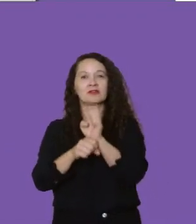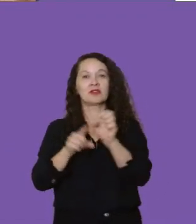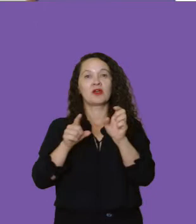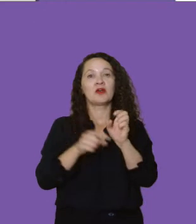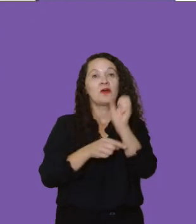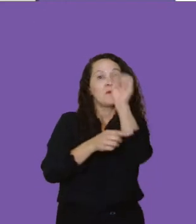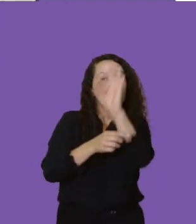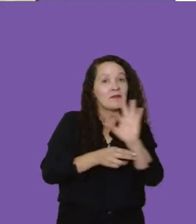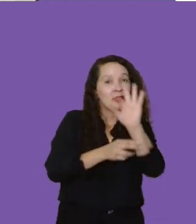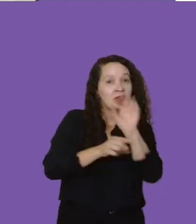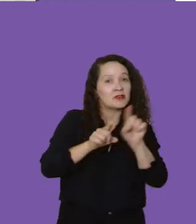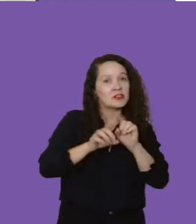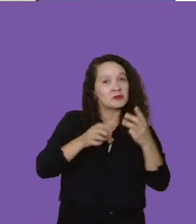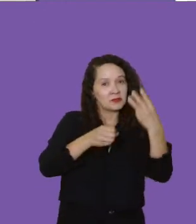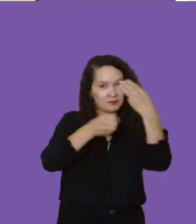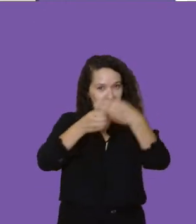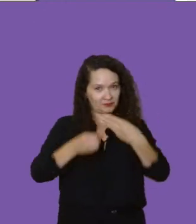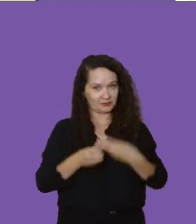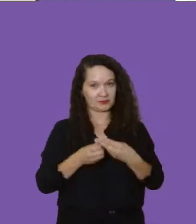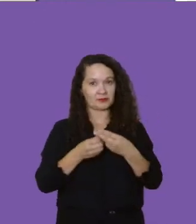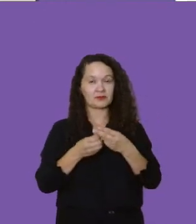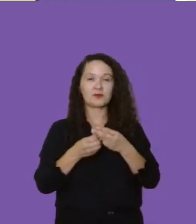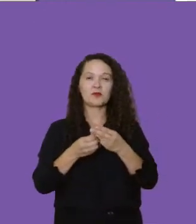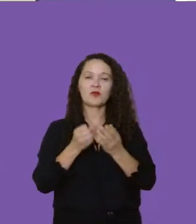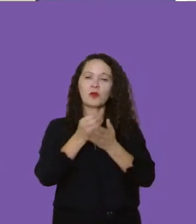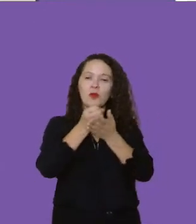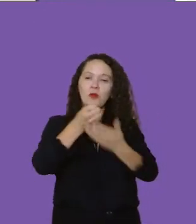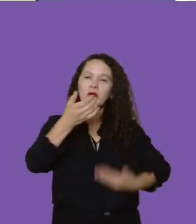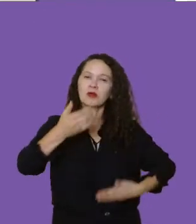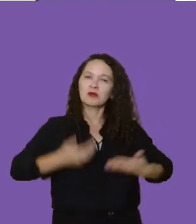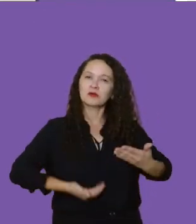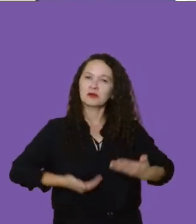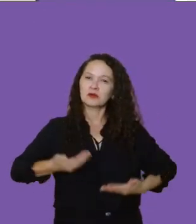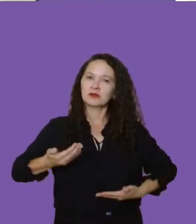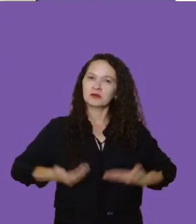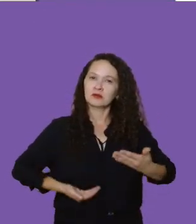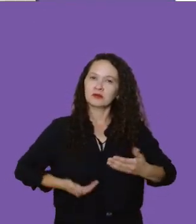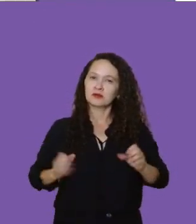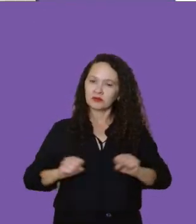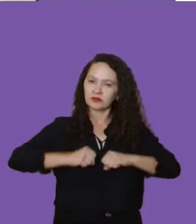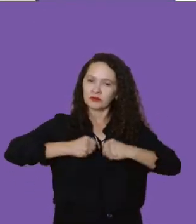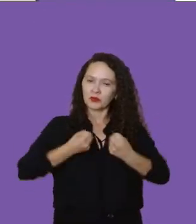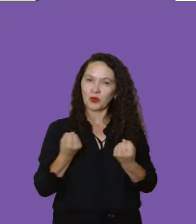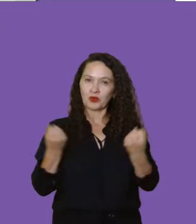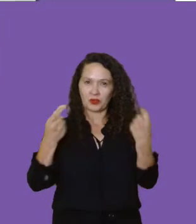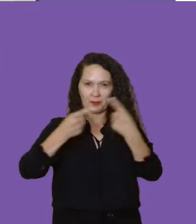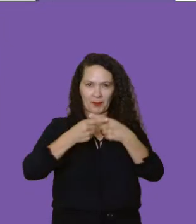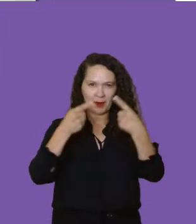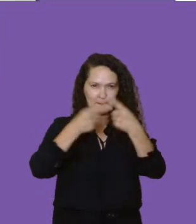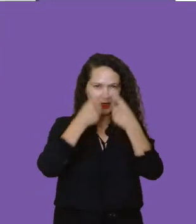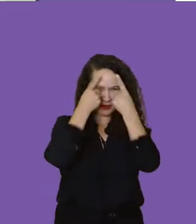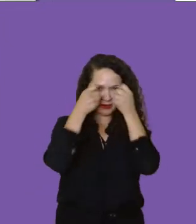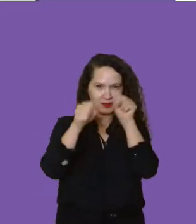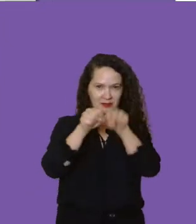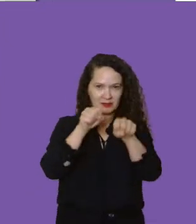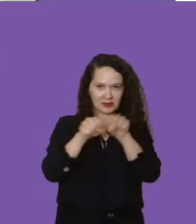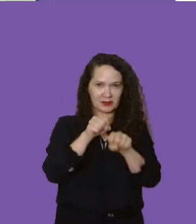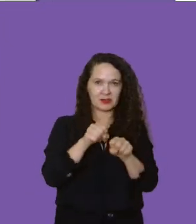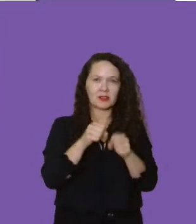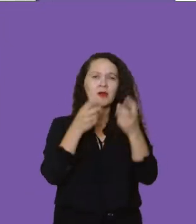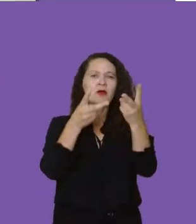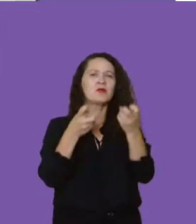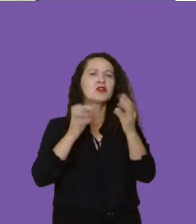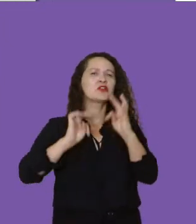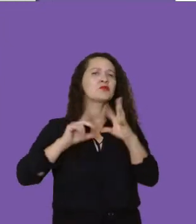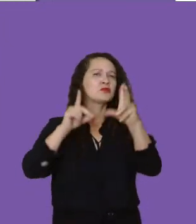União, Estado e Município, de uma rede de serviços para enfrentamento à violência. Evidente que em tudo isso